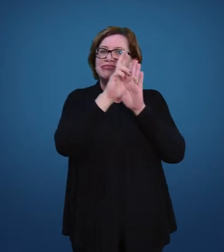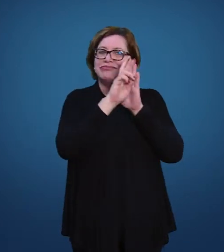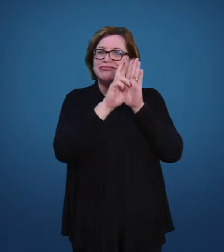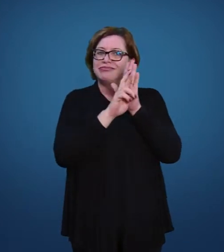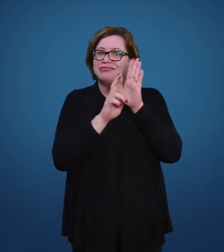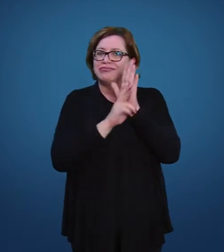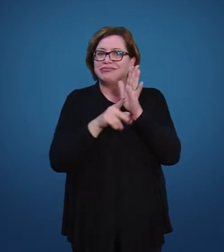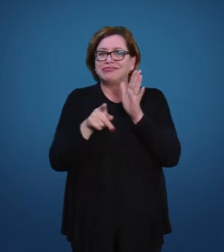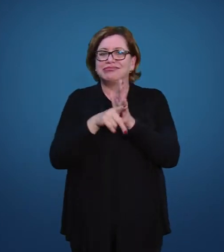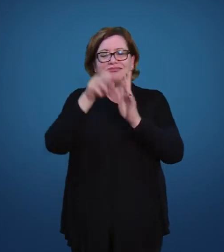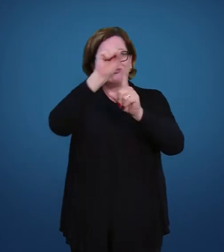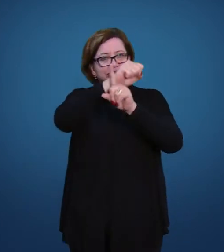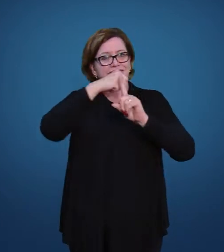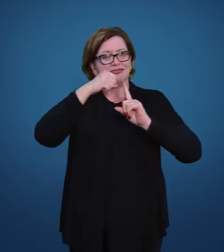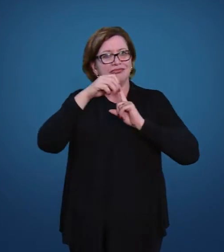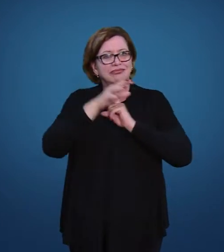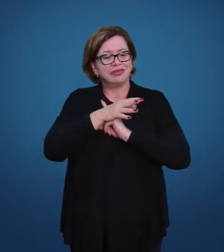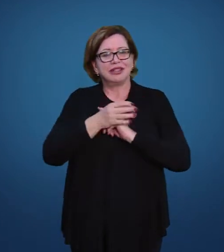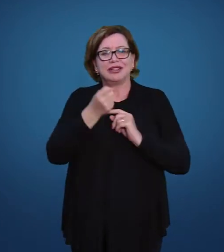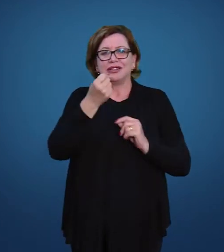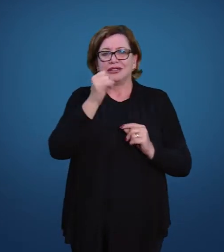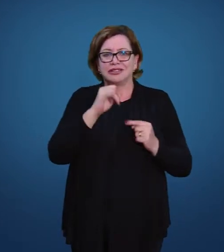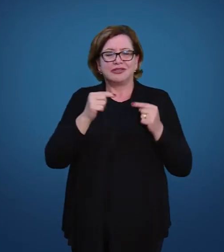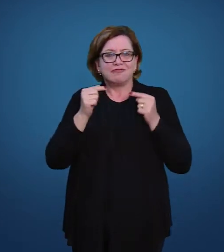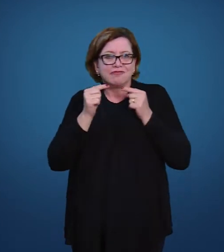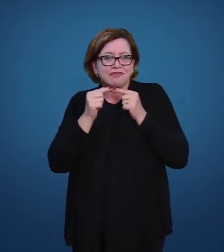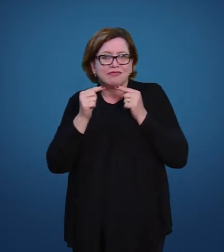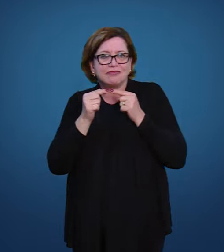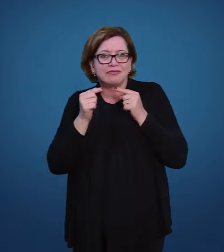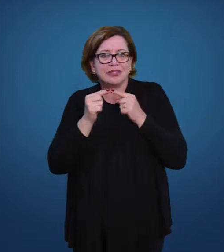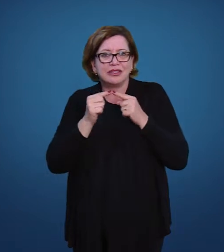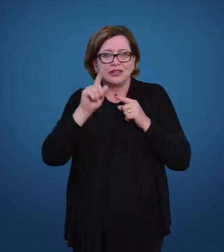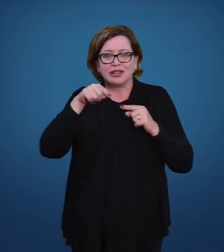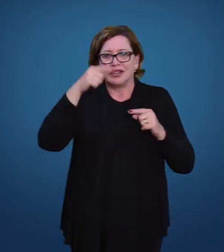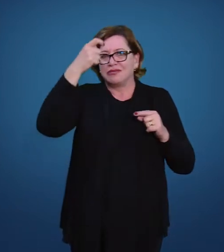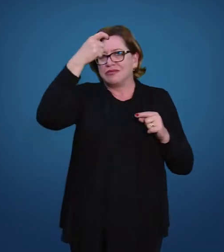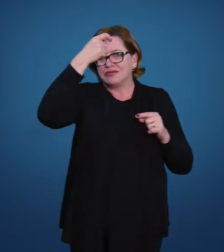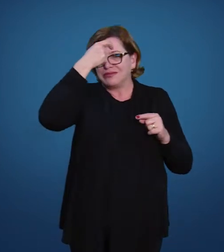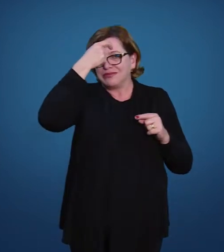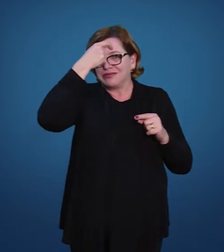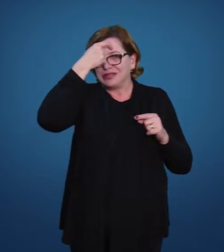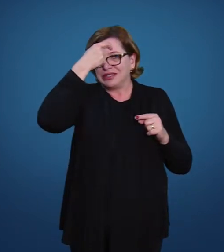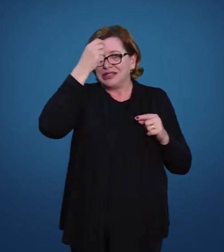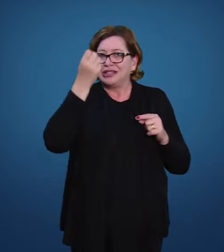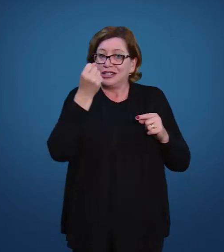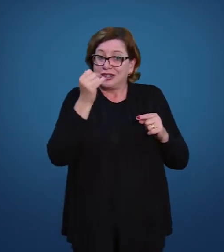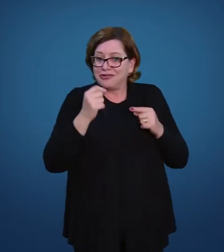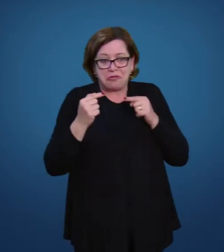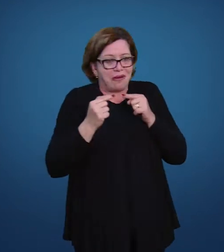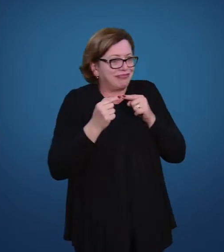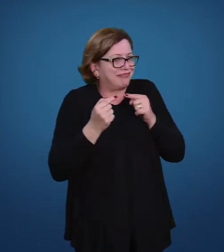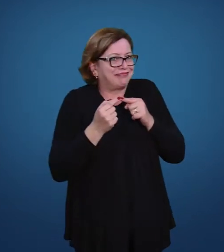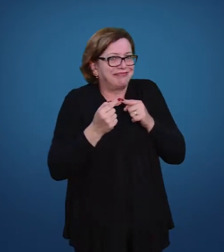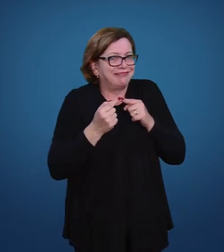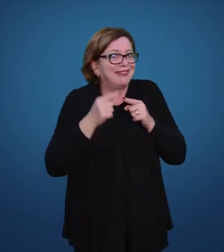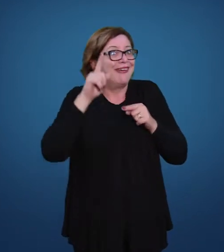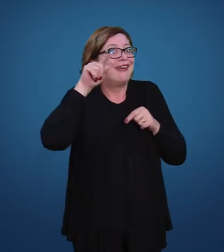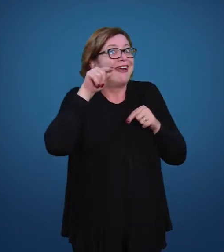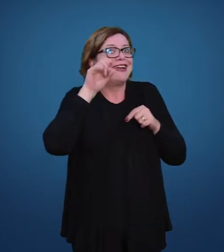sociedade estabelece, e se você está de acordo com elas, você é considerado moral; se você não está, você é considerado imoral.